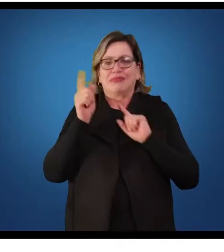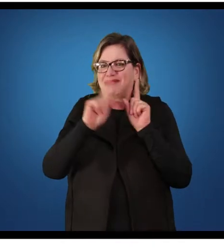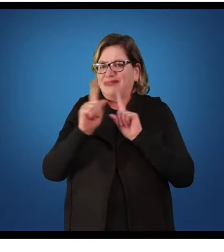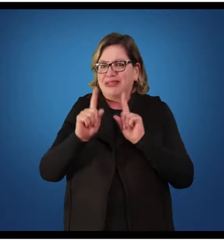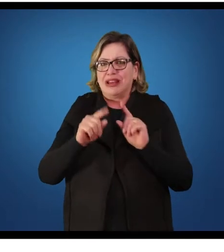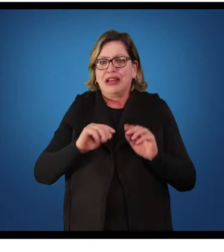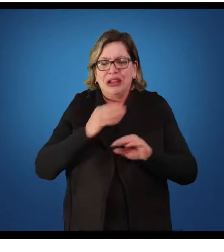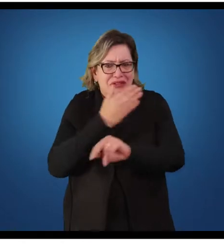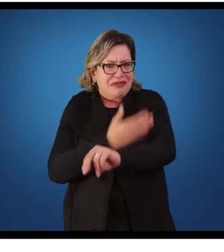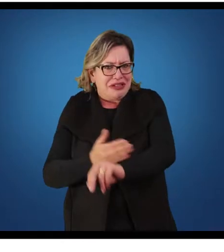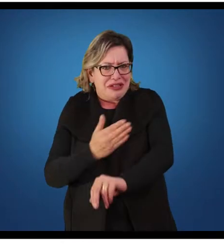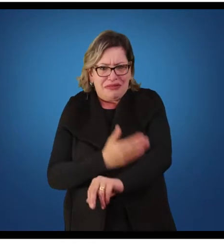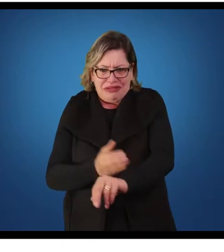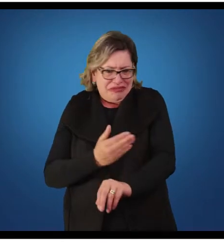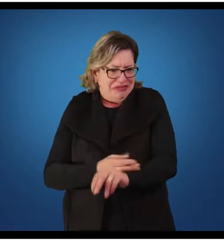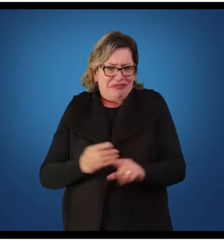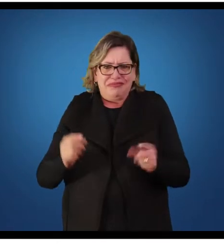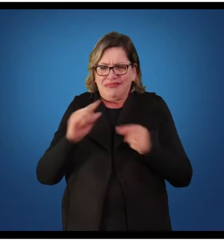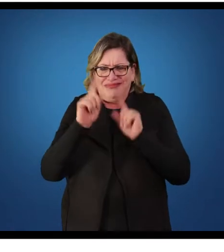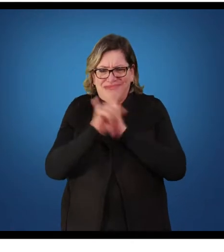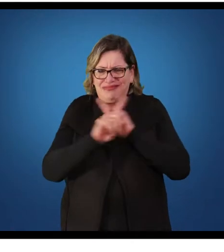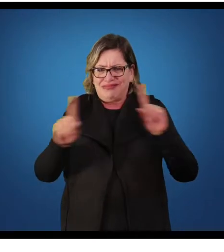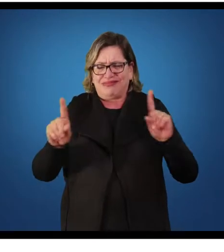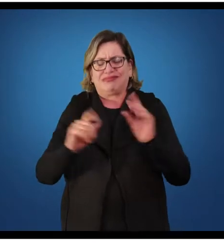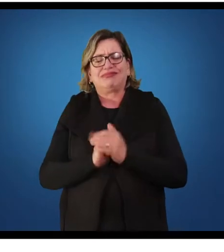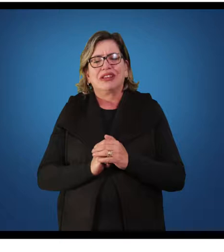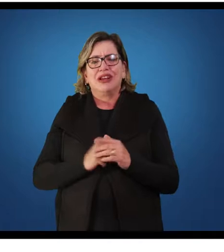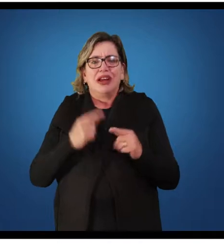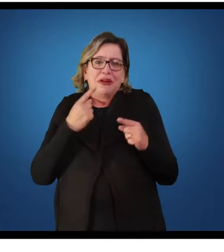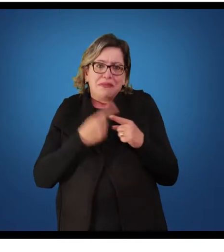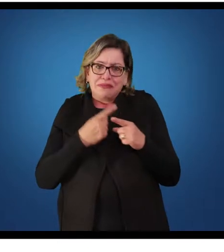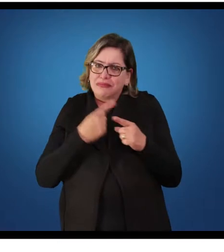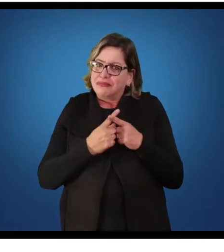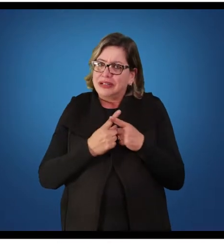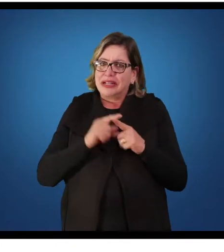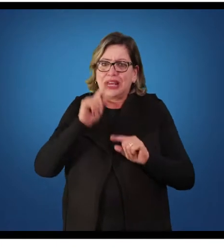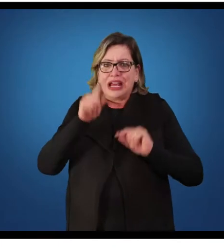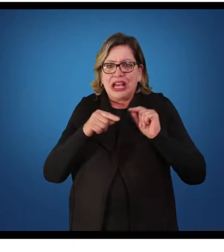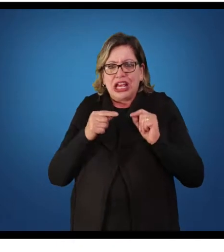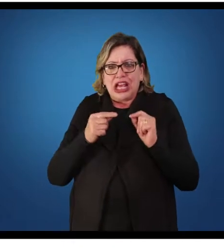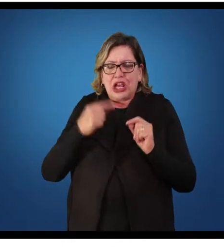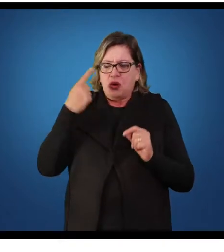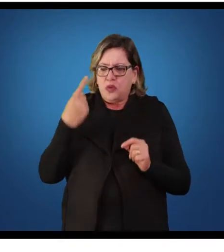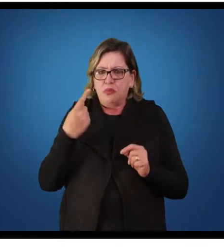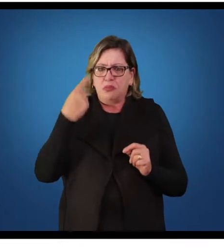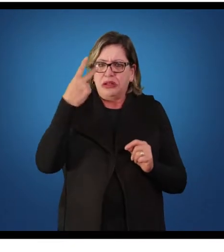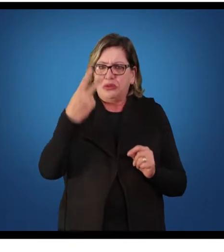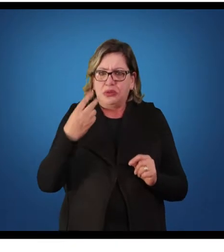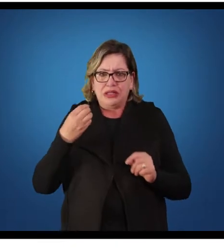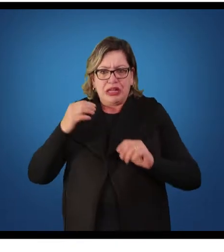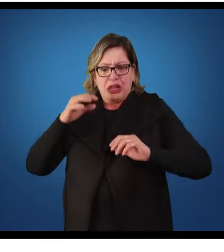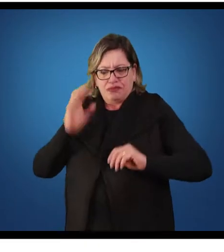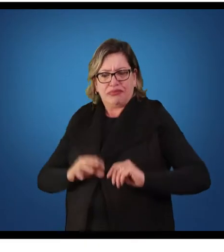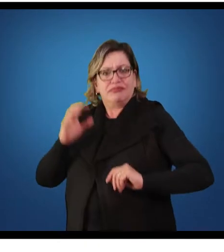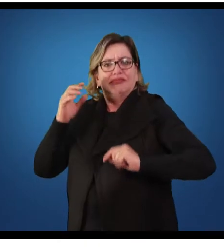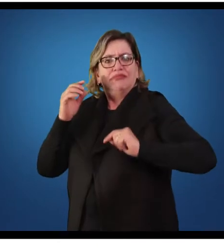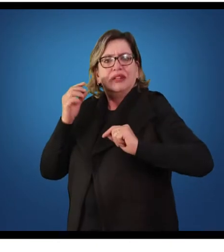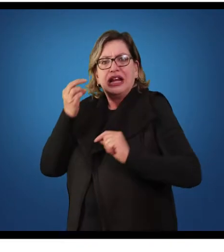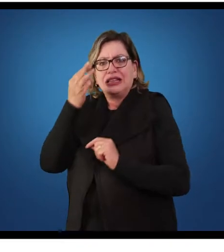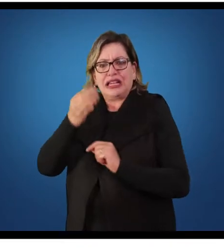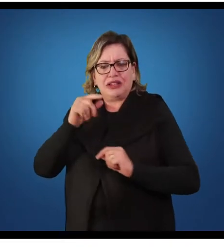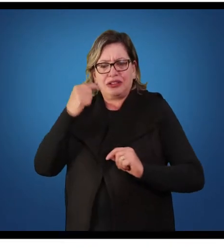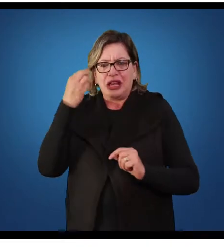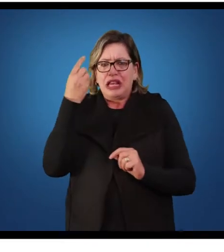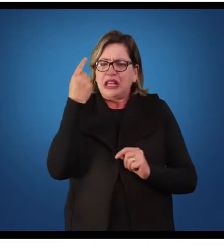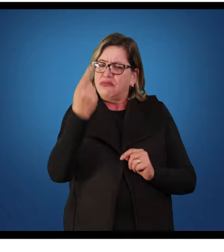com treinamento, muito menos com alto nível, certo? Por quê? Porque ela consiste em 1, 2, 3, bate uma vez e dá mais